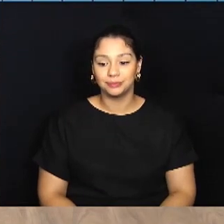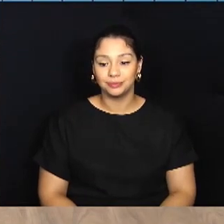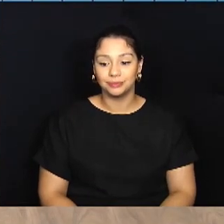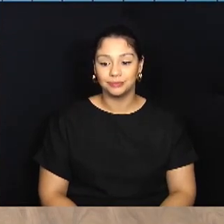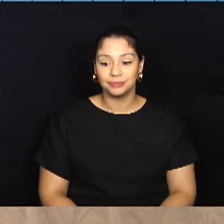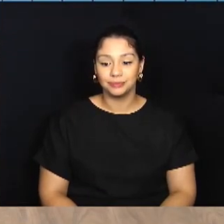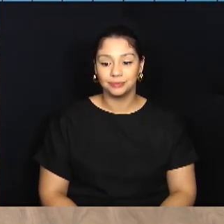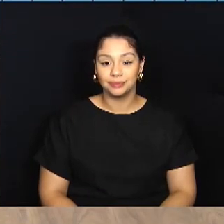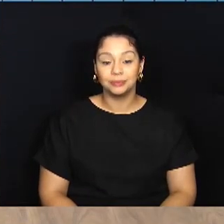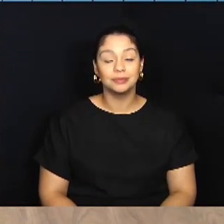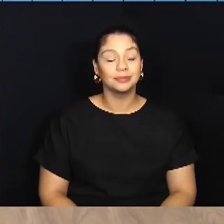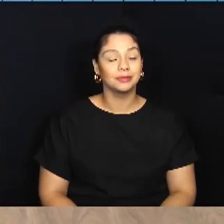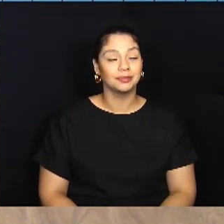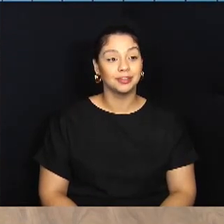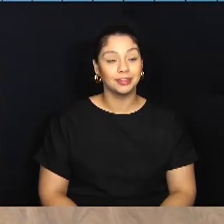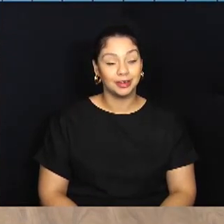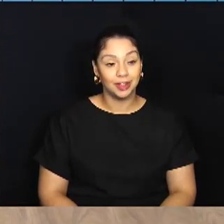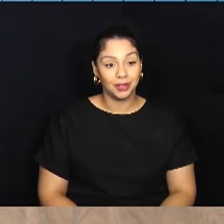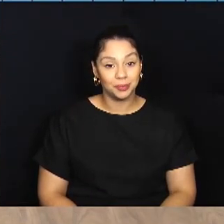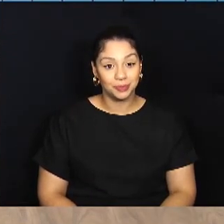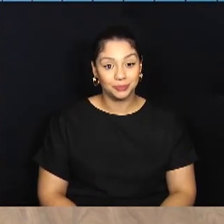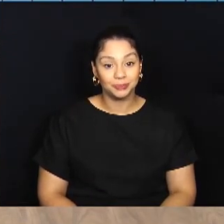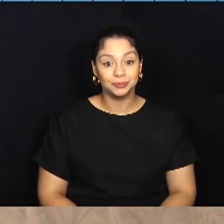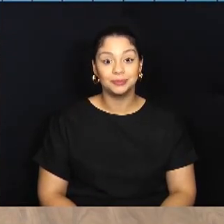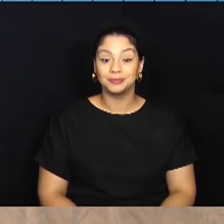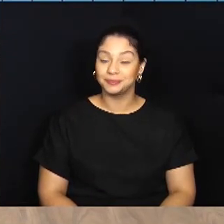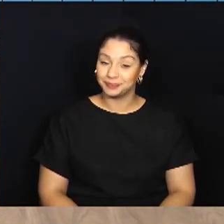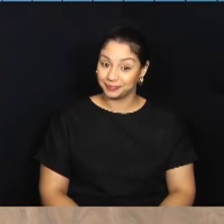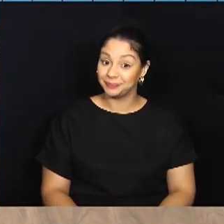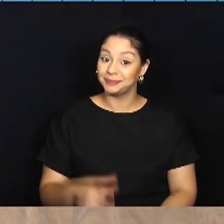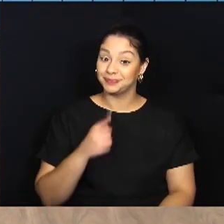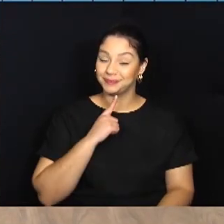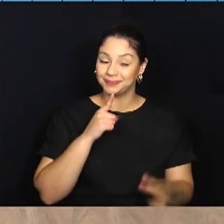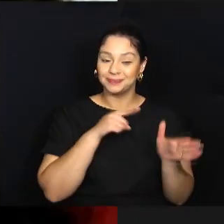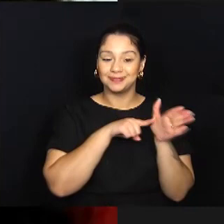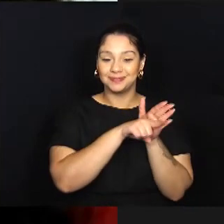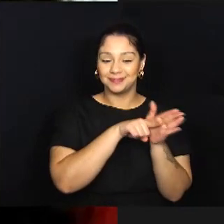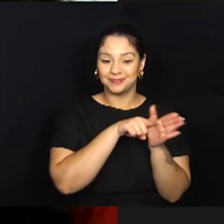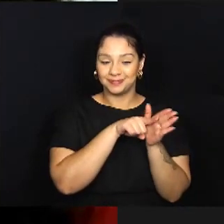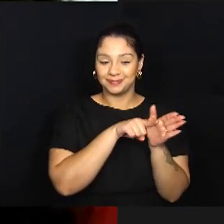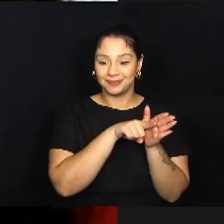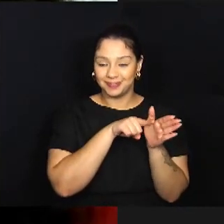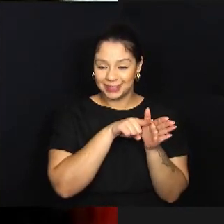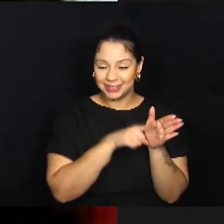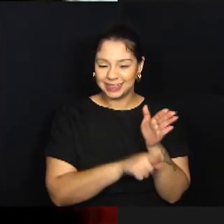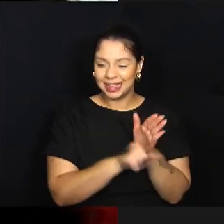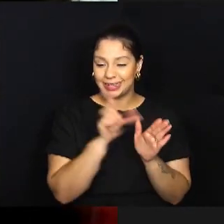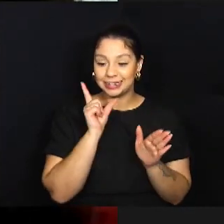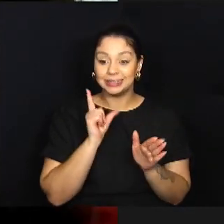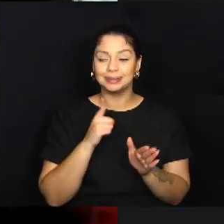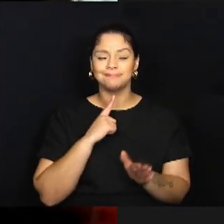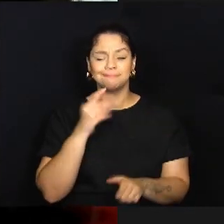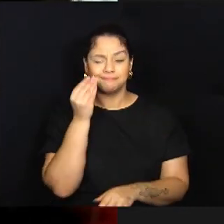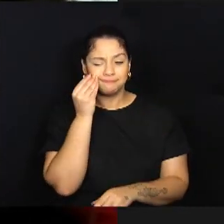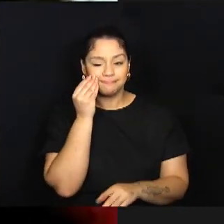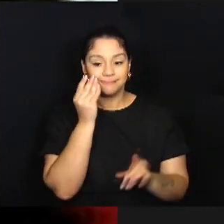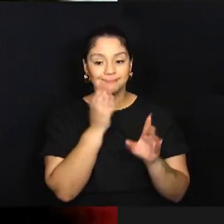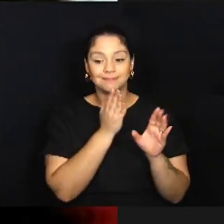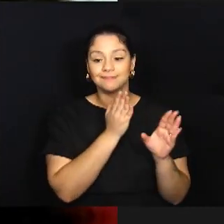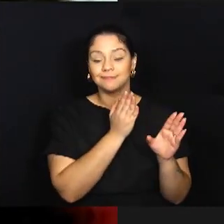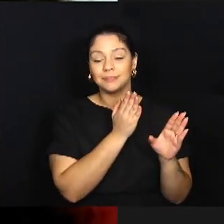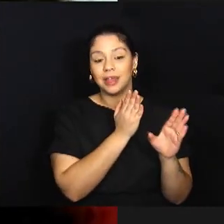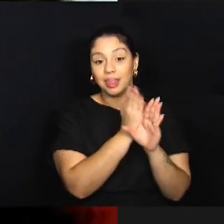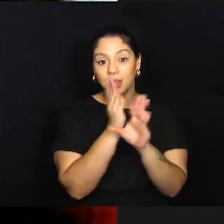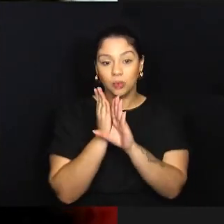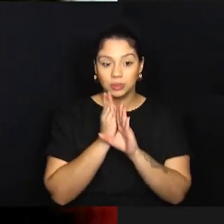Olha, a gente faz uma pesquisa prévia e tenta localizar pessoas eh, que têm